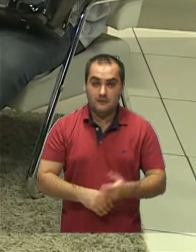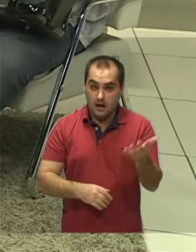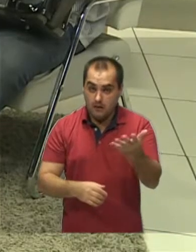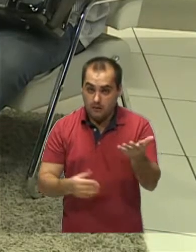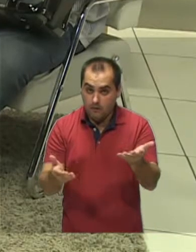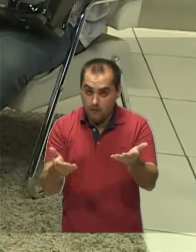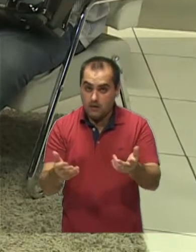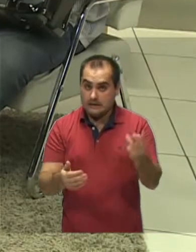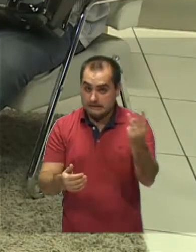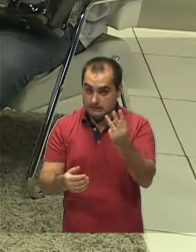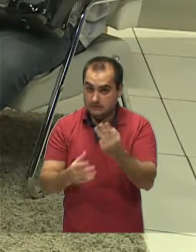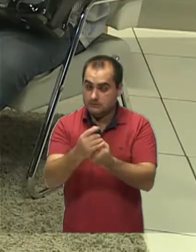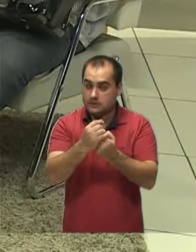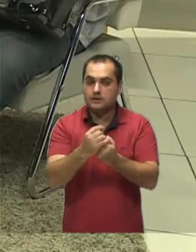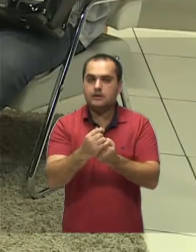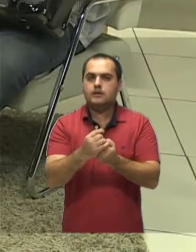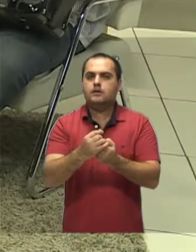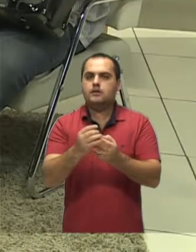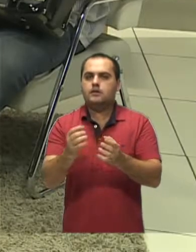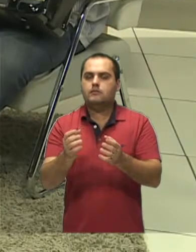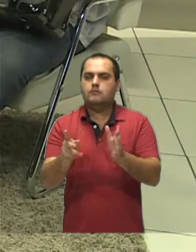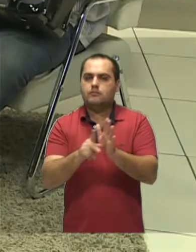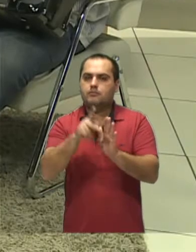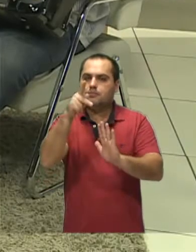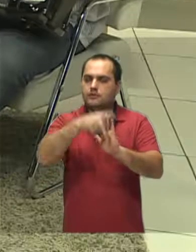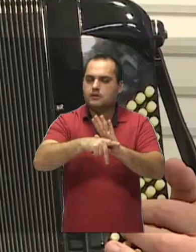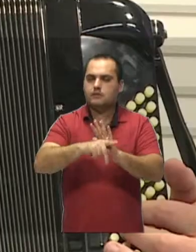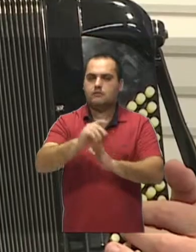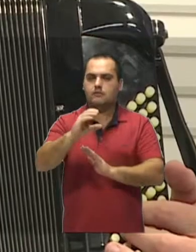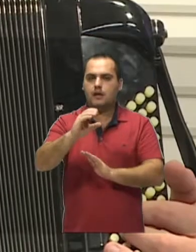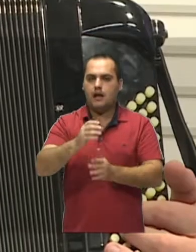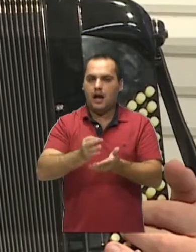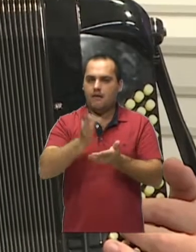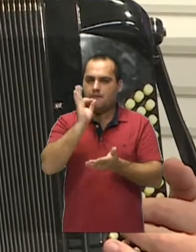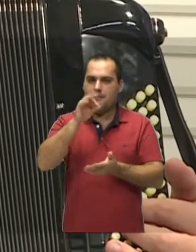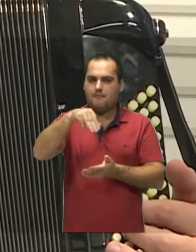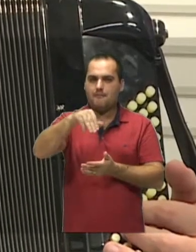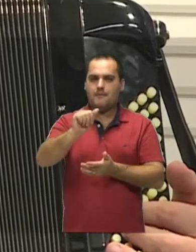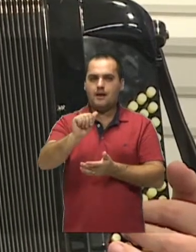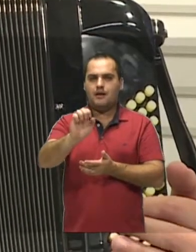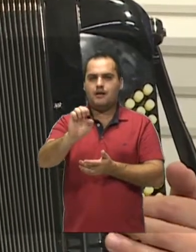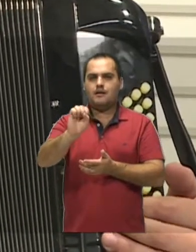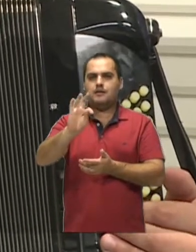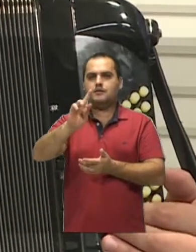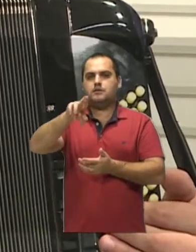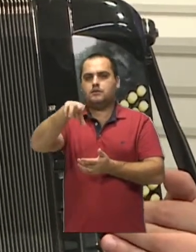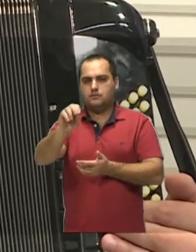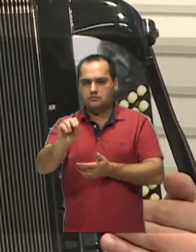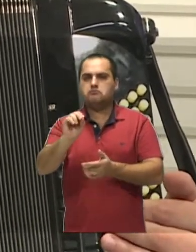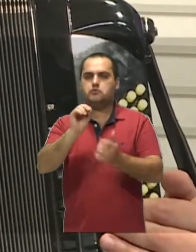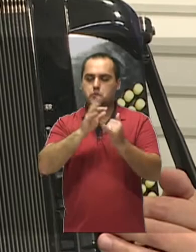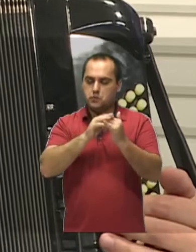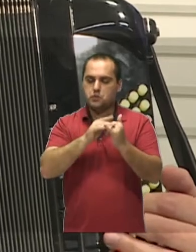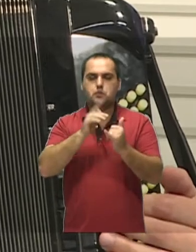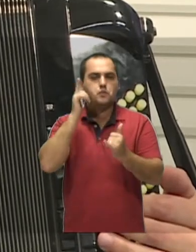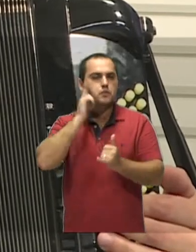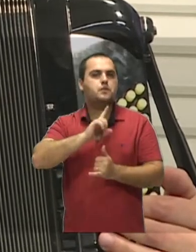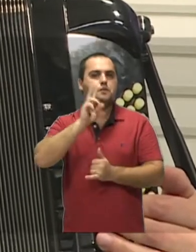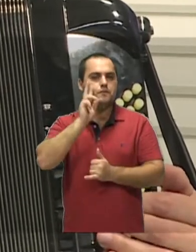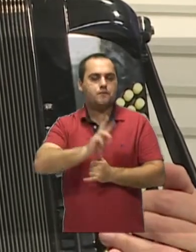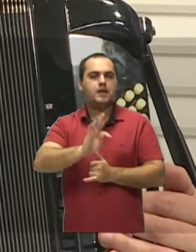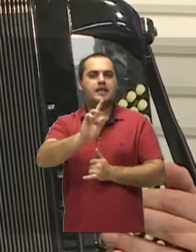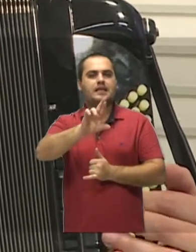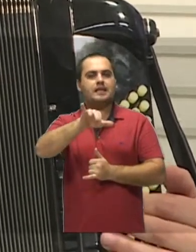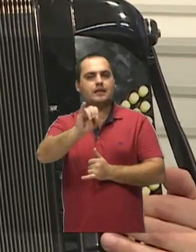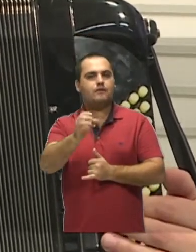gravou um dos programas do Café Maestro que se chama Na Vera. Ele está disponível no YouTube, então você entra lá no YouTube, digita Trio Forró Brasil